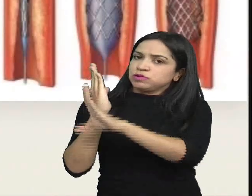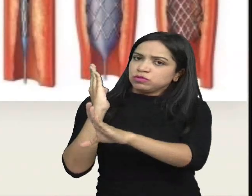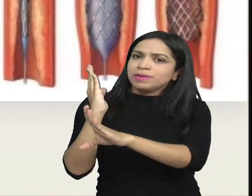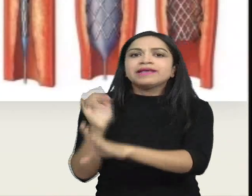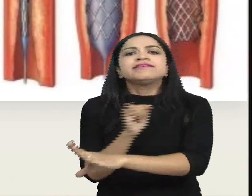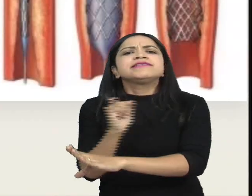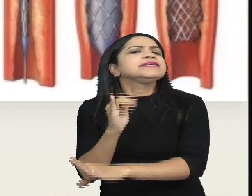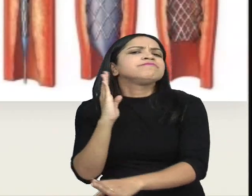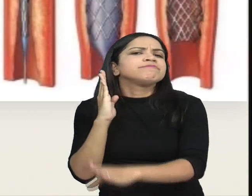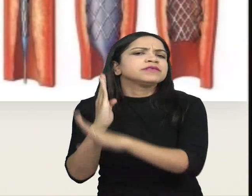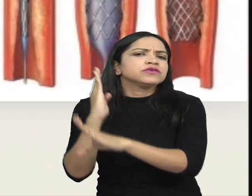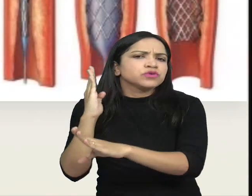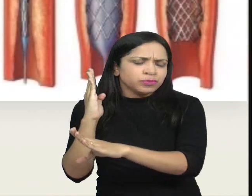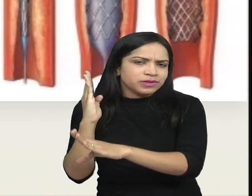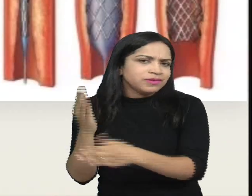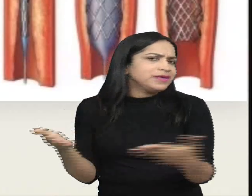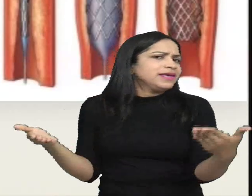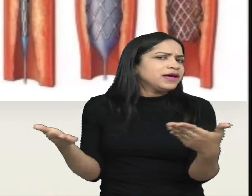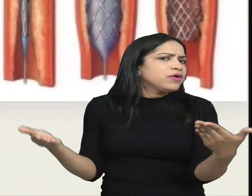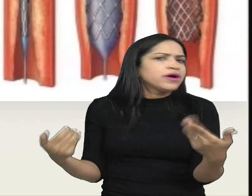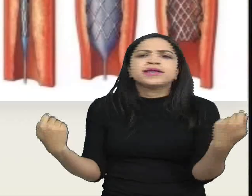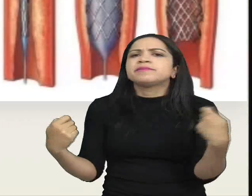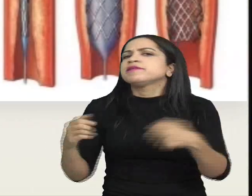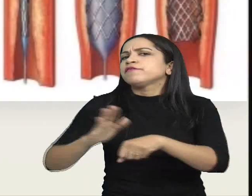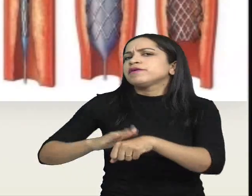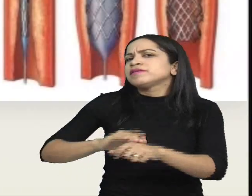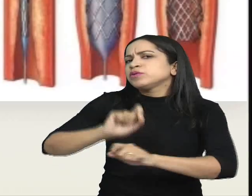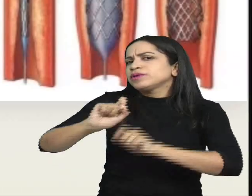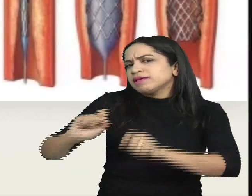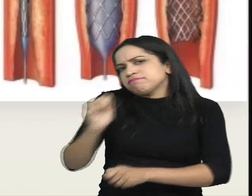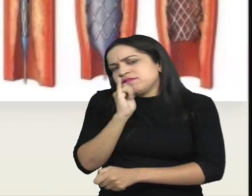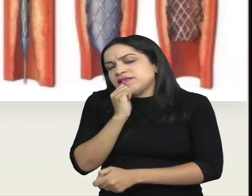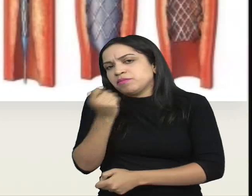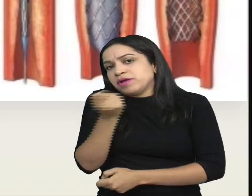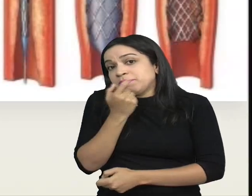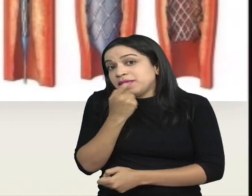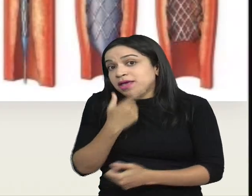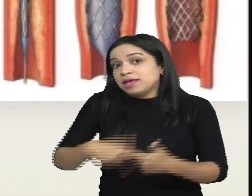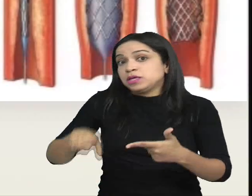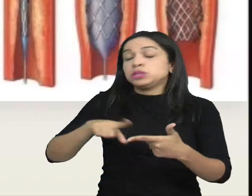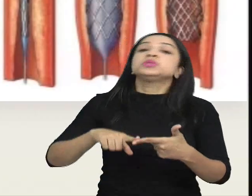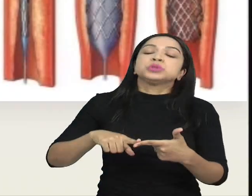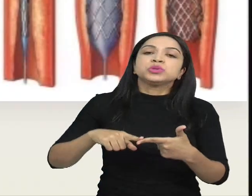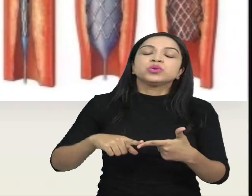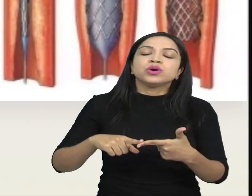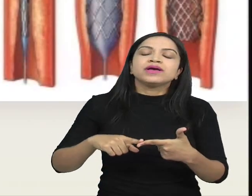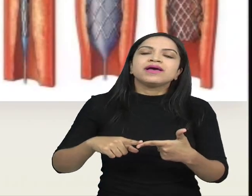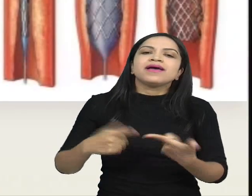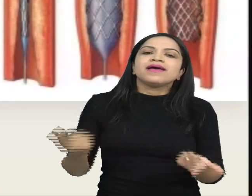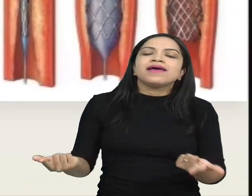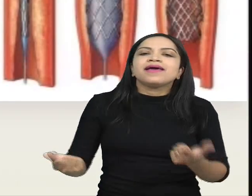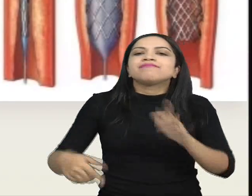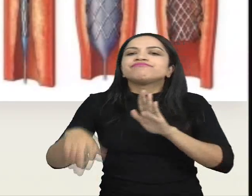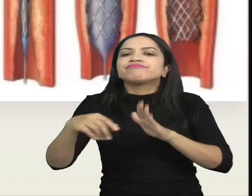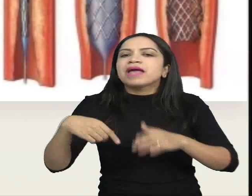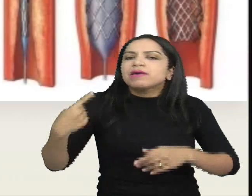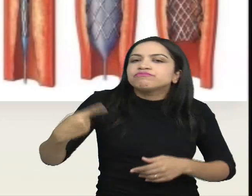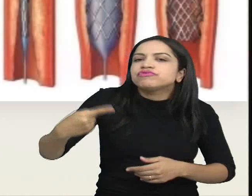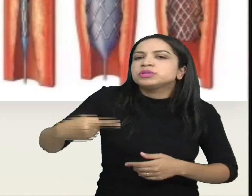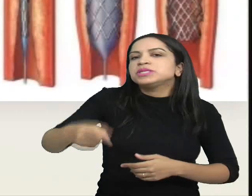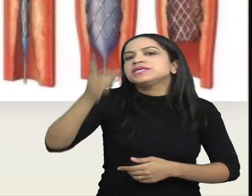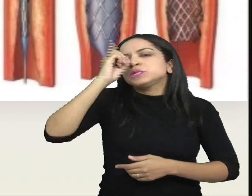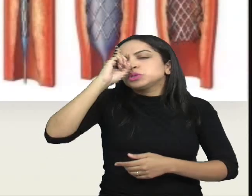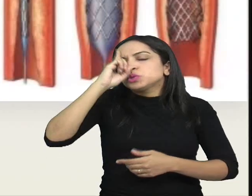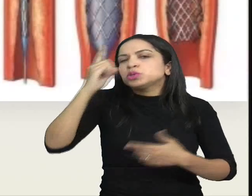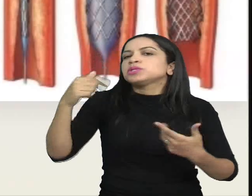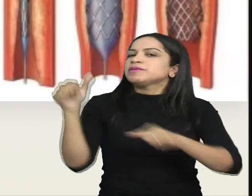essa lesão? Vamos tomar remédio, mudar o estilo de vida, vamos fazer uma angioplastia, que entra com o